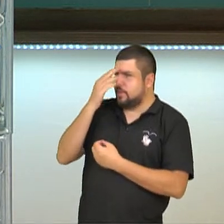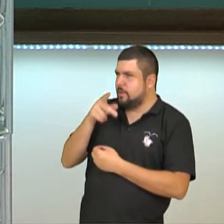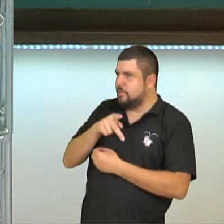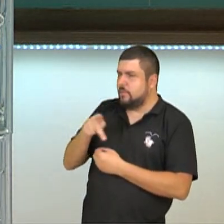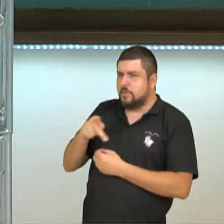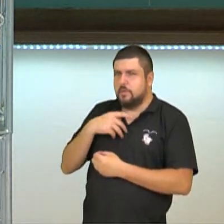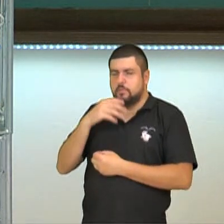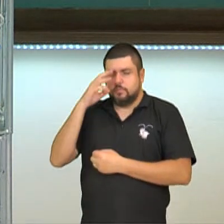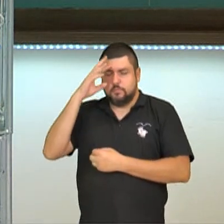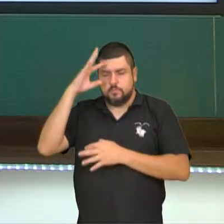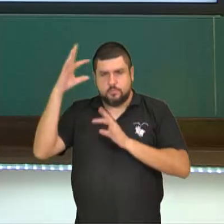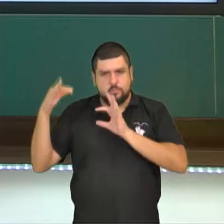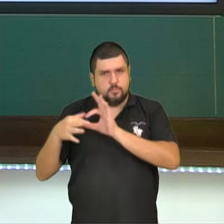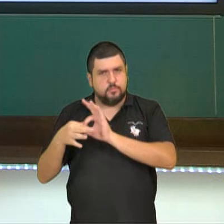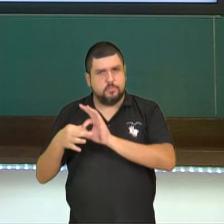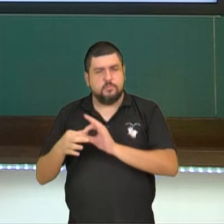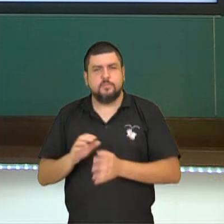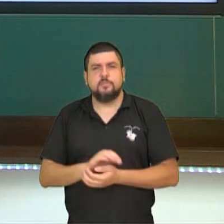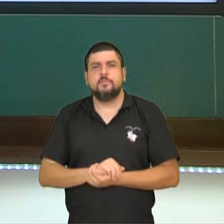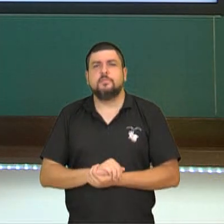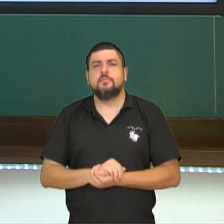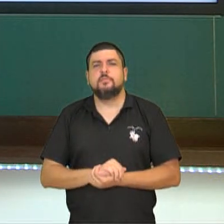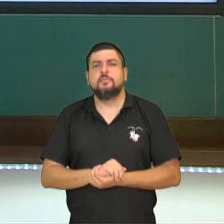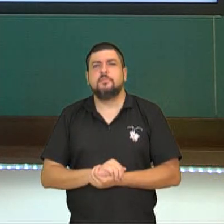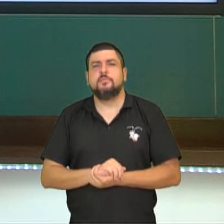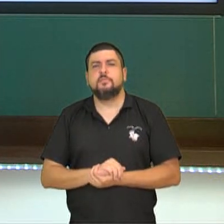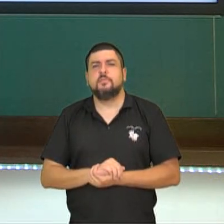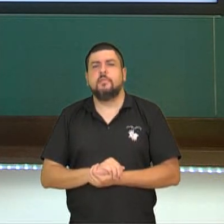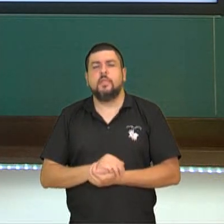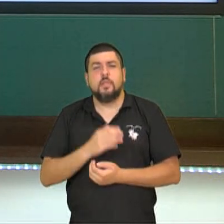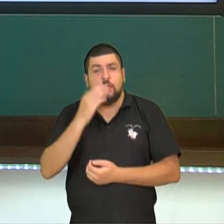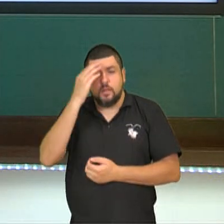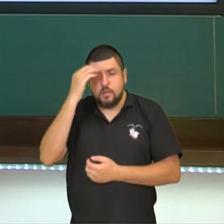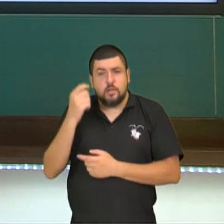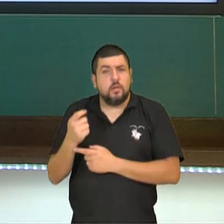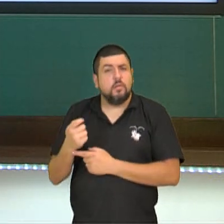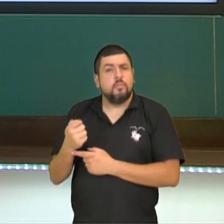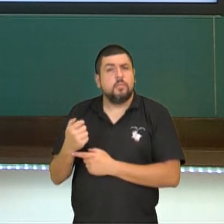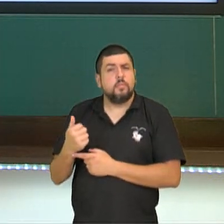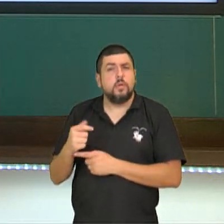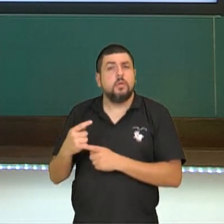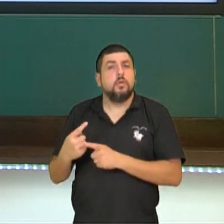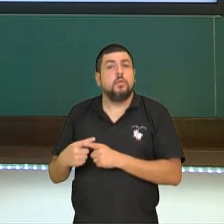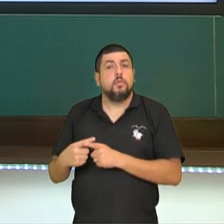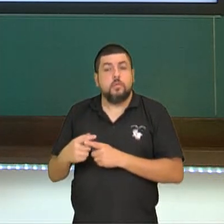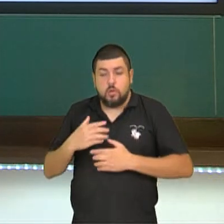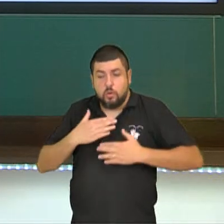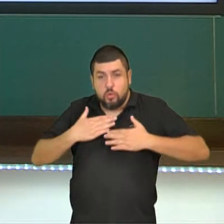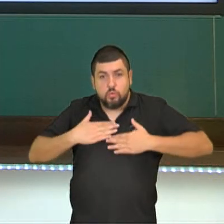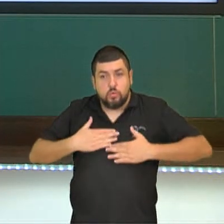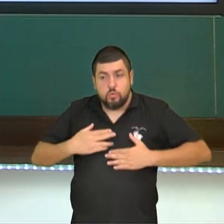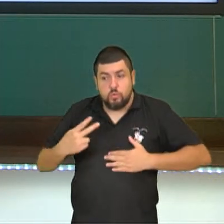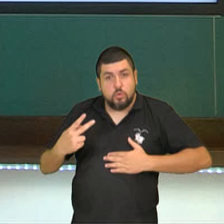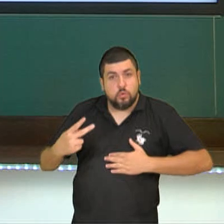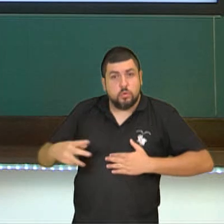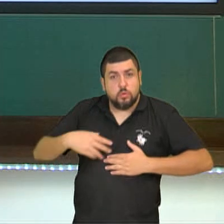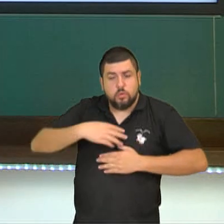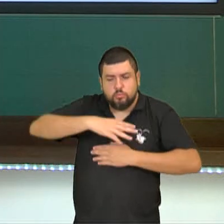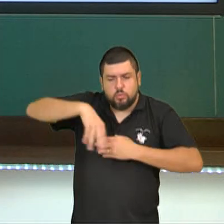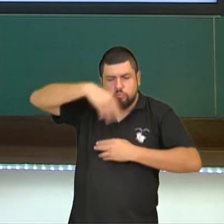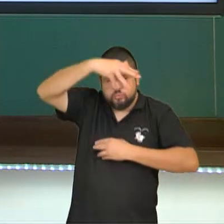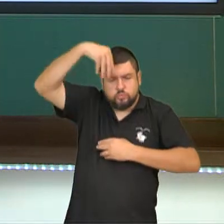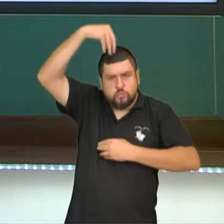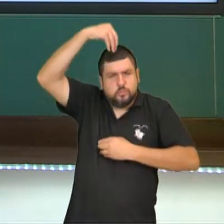telecinese. Sabe-se muito pouco sobre eles, porque seus corpos não eram mumificados. Ou seja, não tem fonte